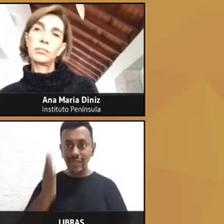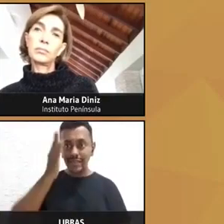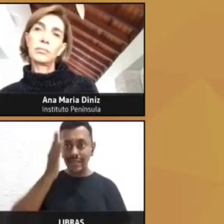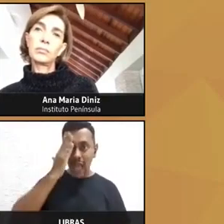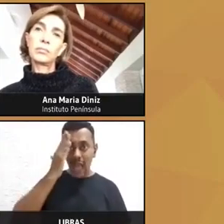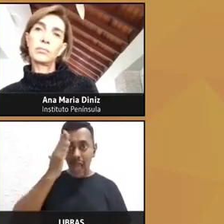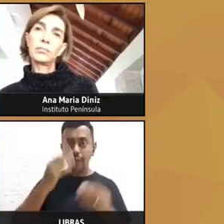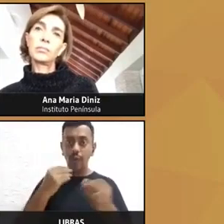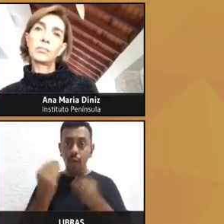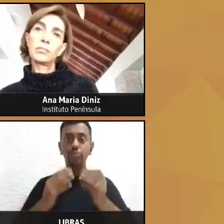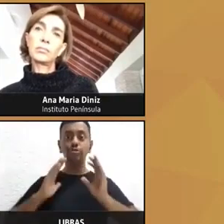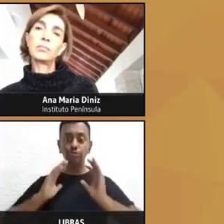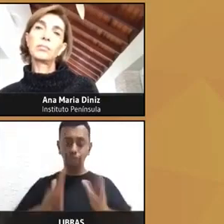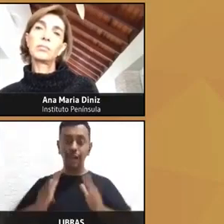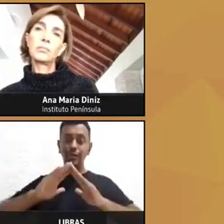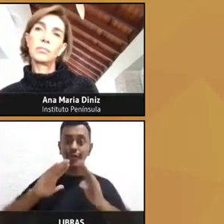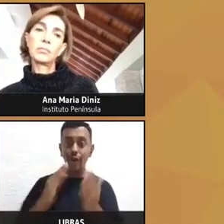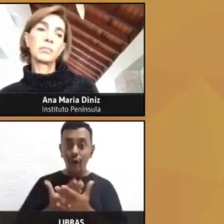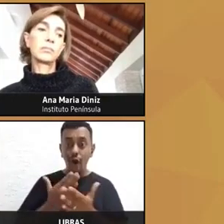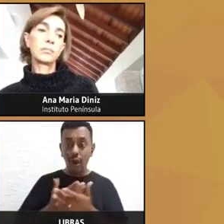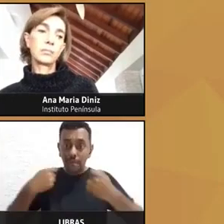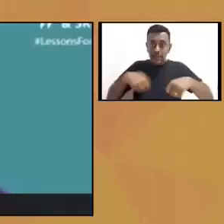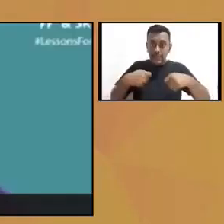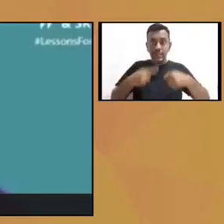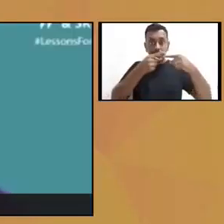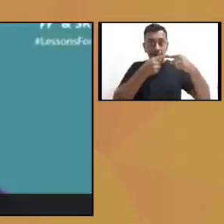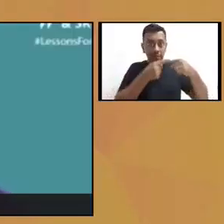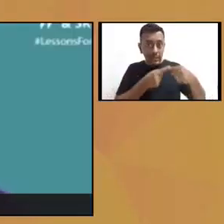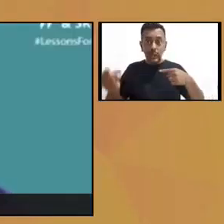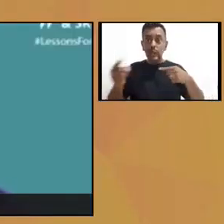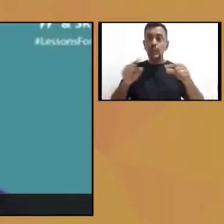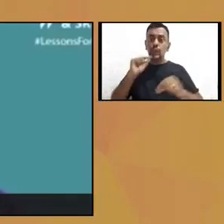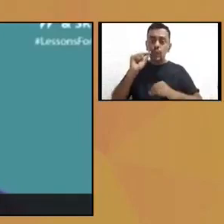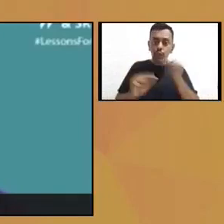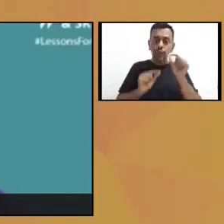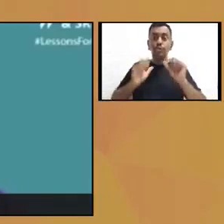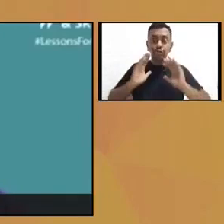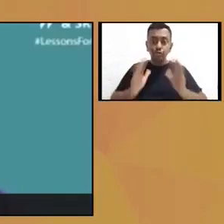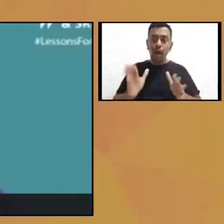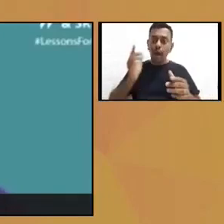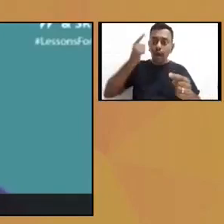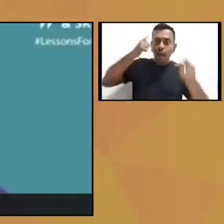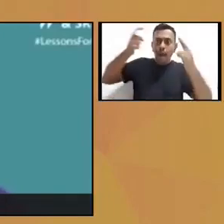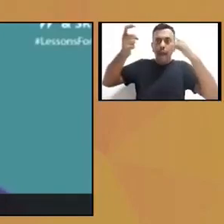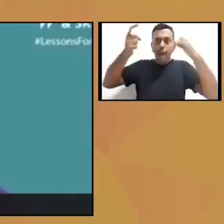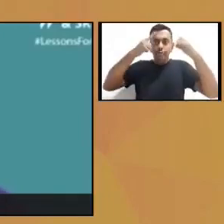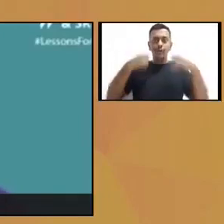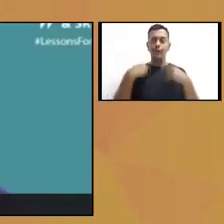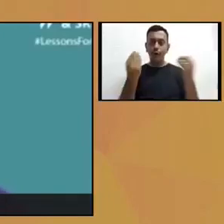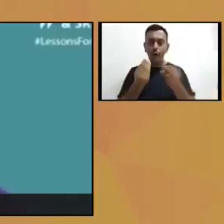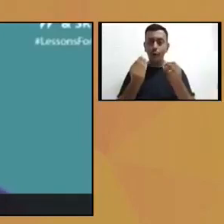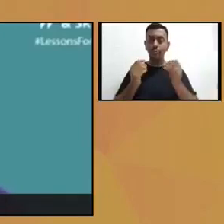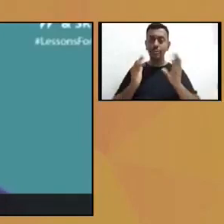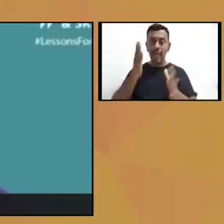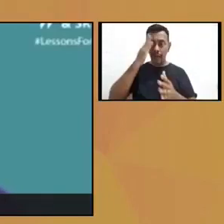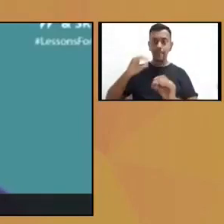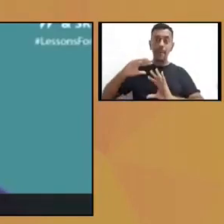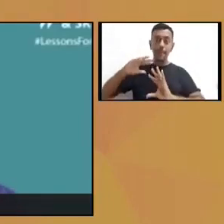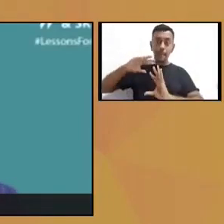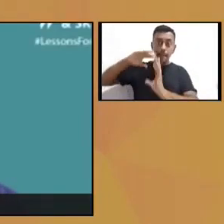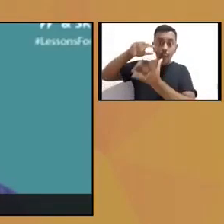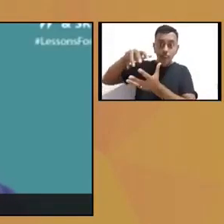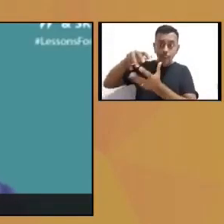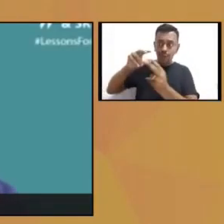Portanto, as escolas terão que ser muito criativas para combinar o mundo virtual com o mundo real